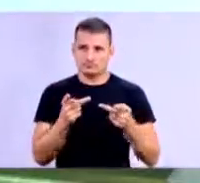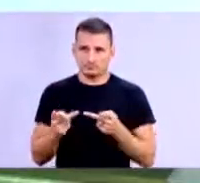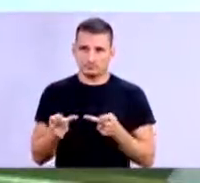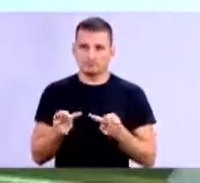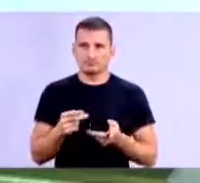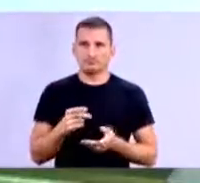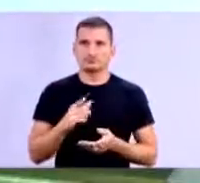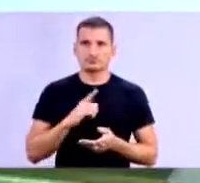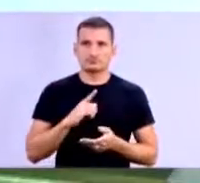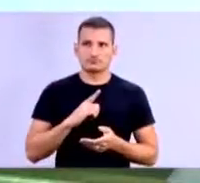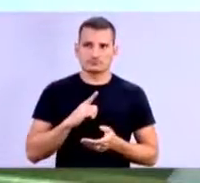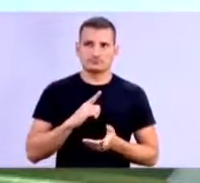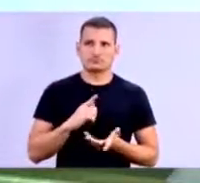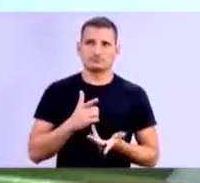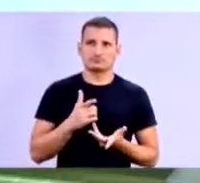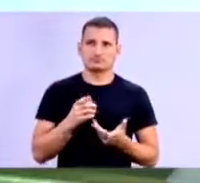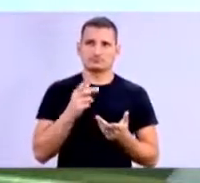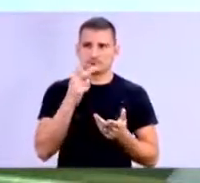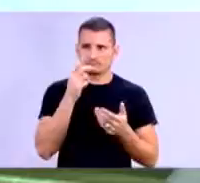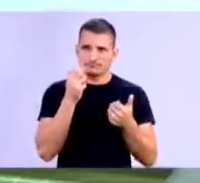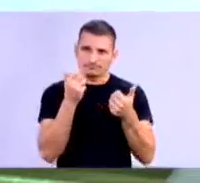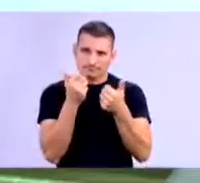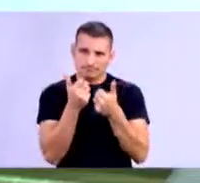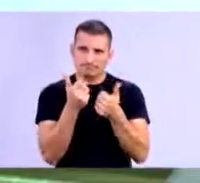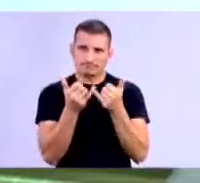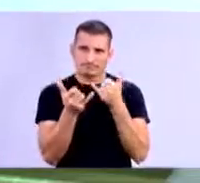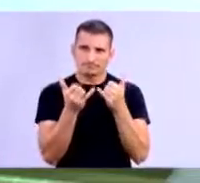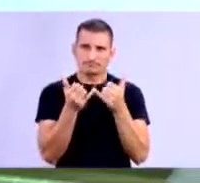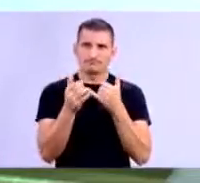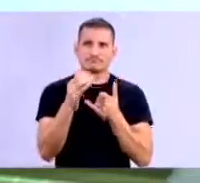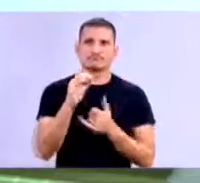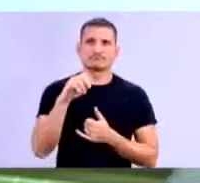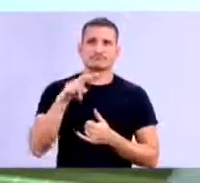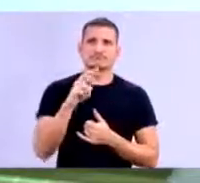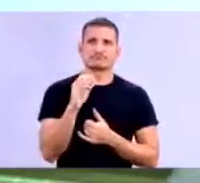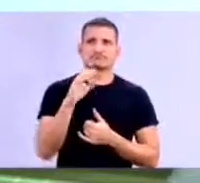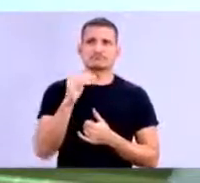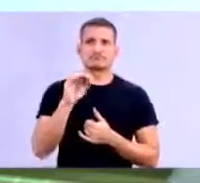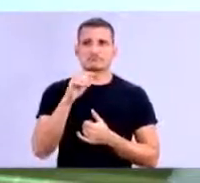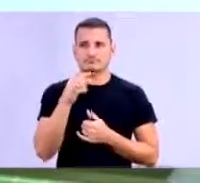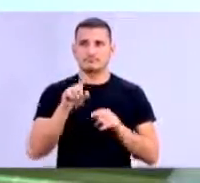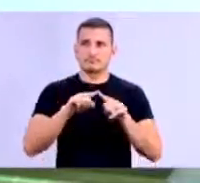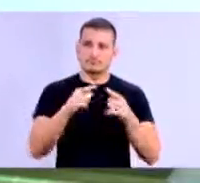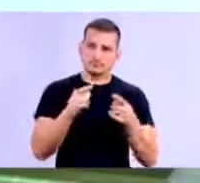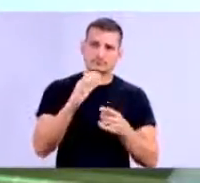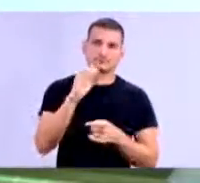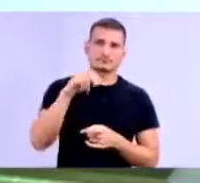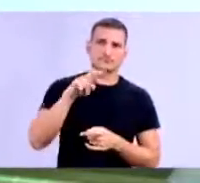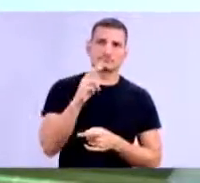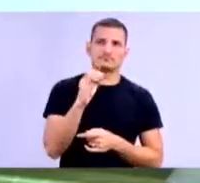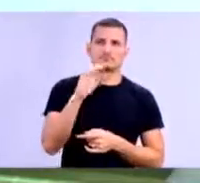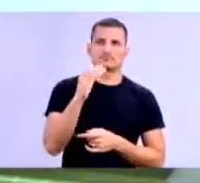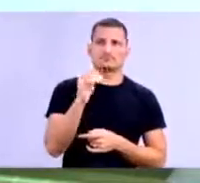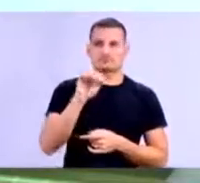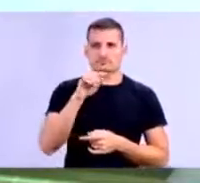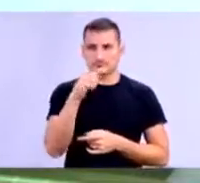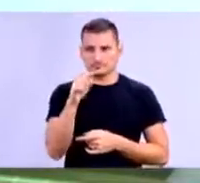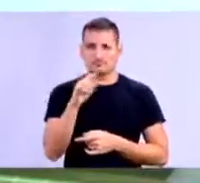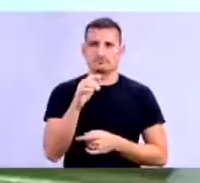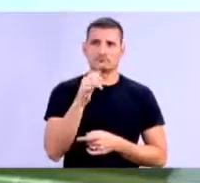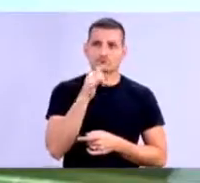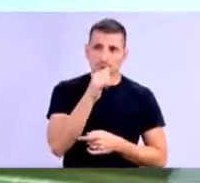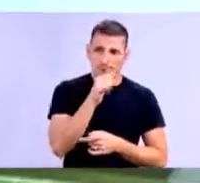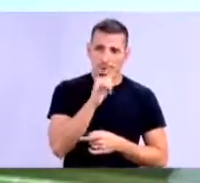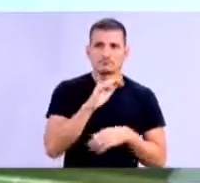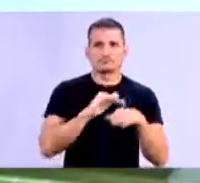possui as características aproximadas da convocação, mas na convocação, quem for convocado é obrigado